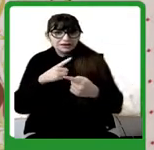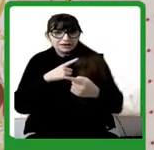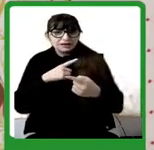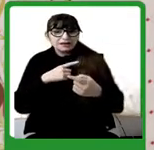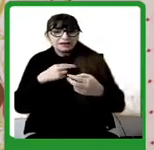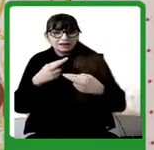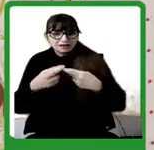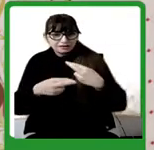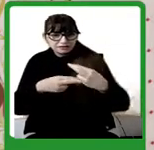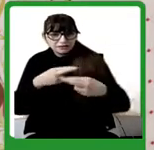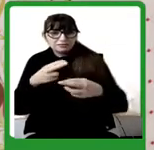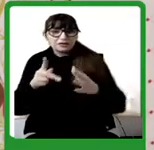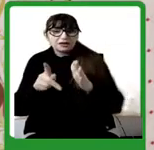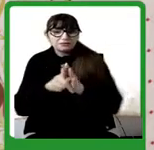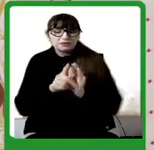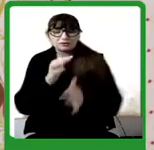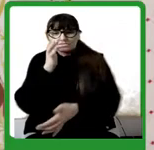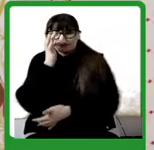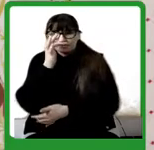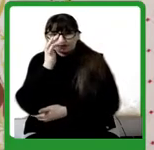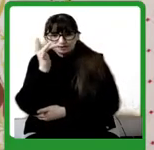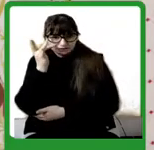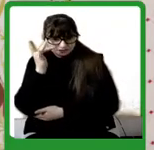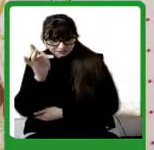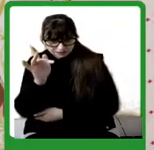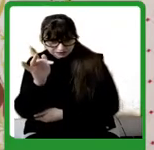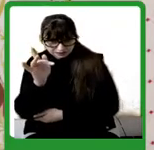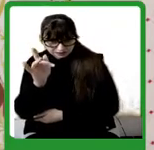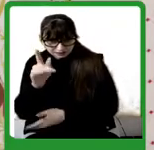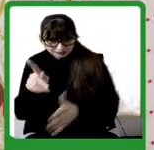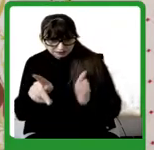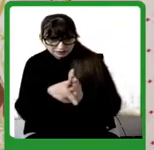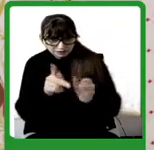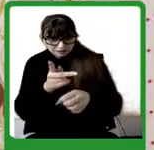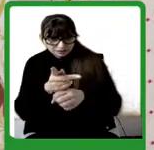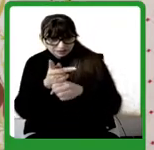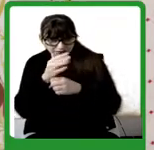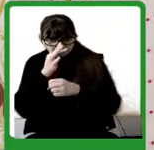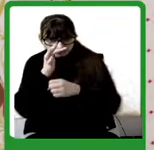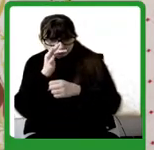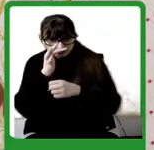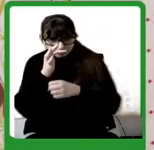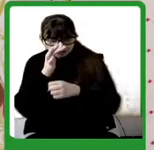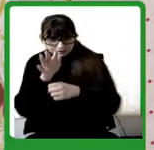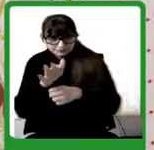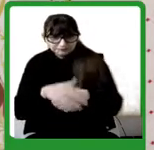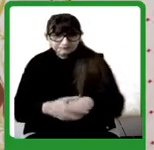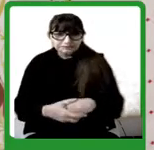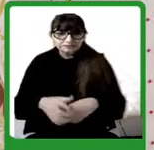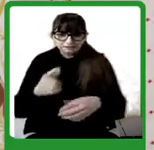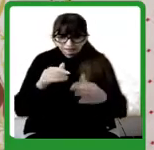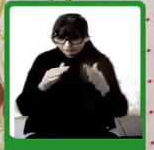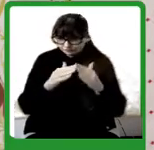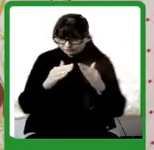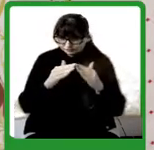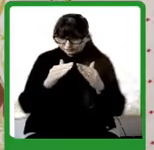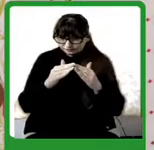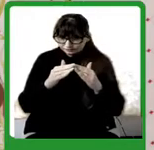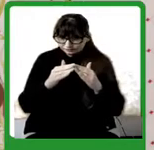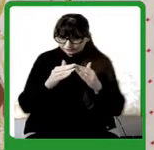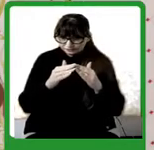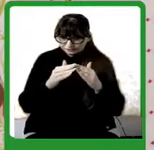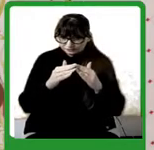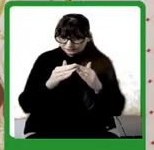orquidário. Vocês não tem linha de crédito pro orquidário? Vocês ali de casa, pessoal, hora que vocês